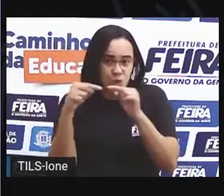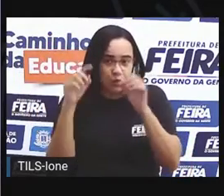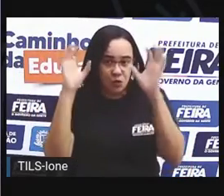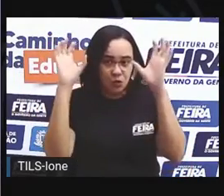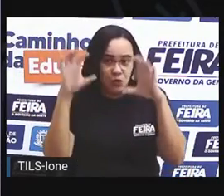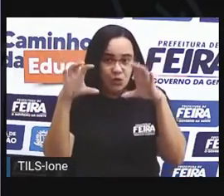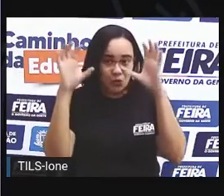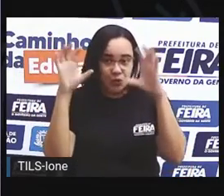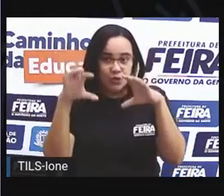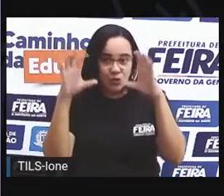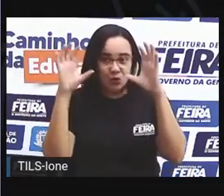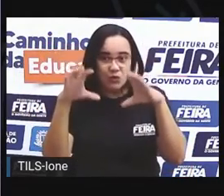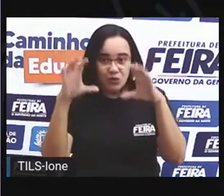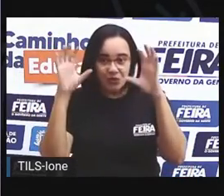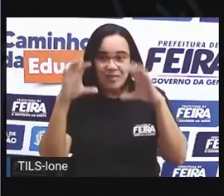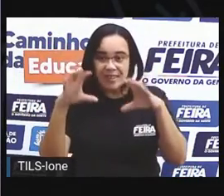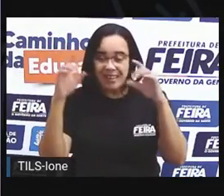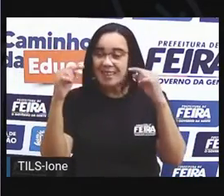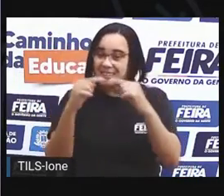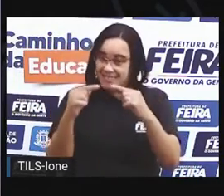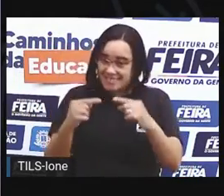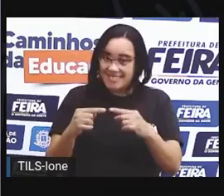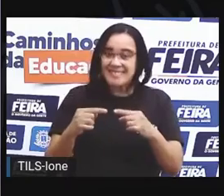É o barulhinho da chuva.